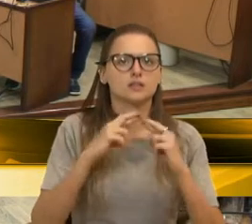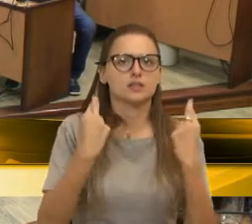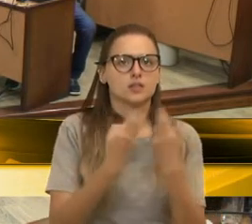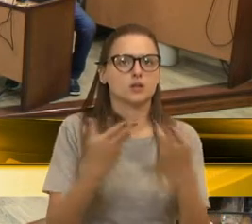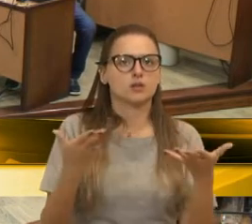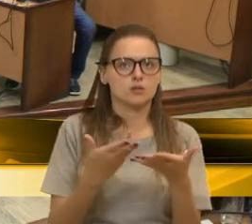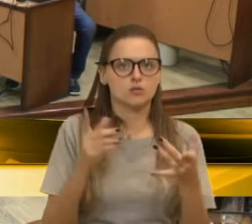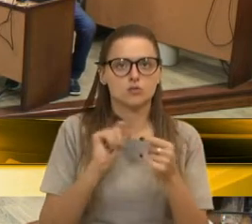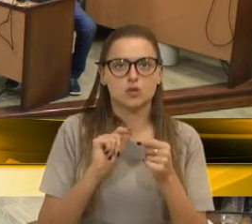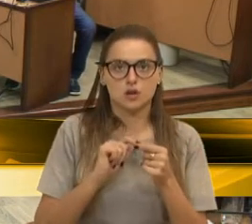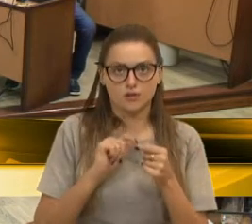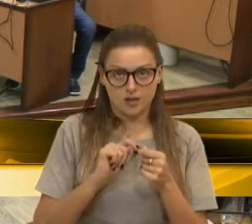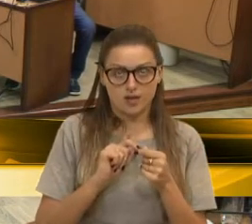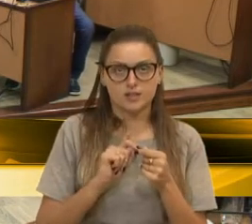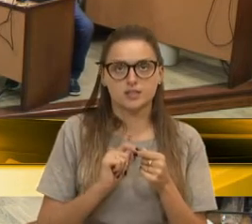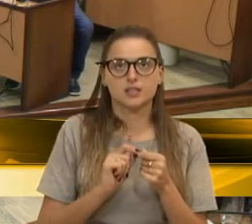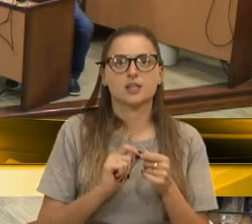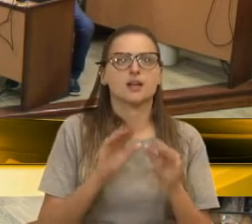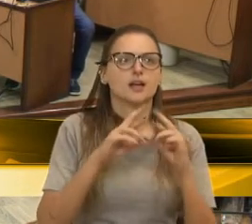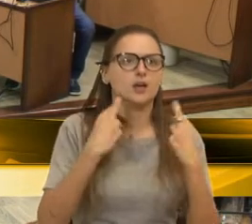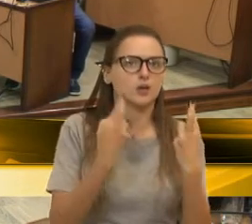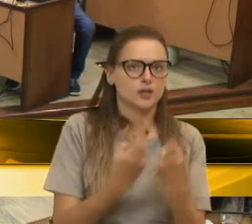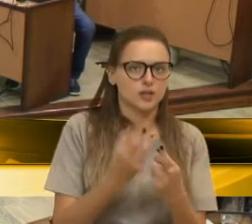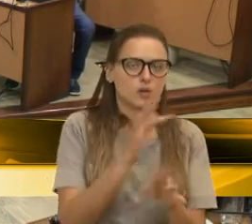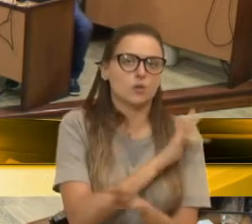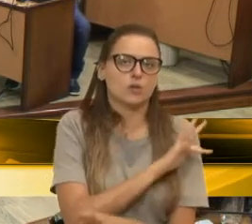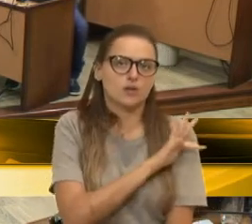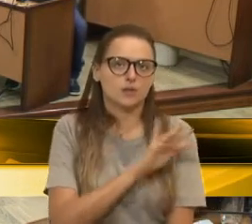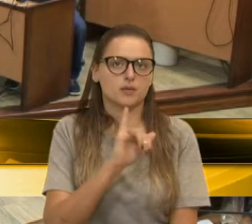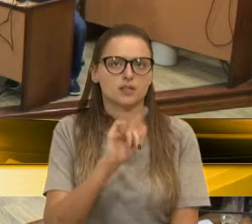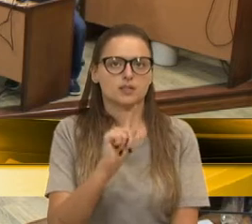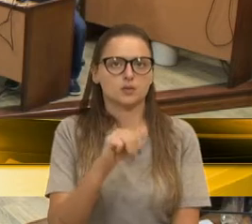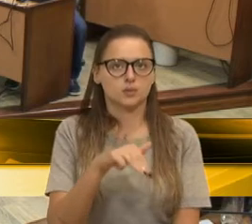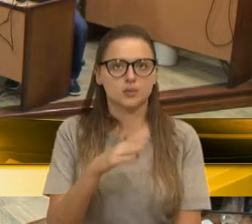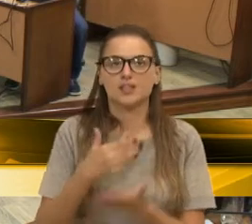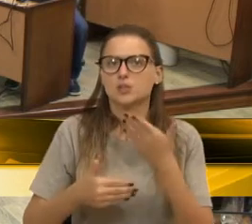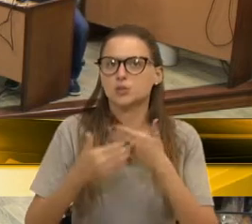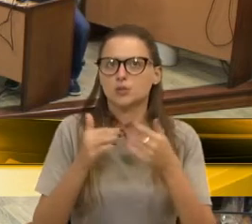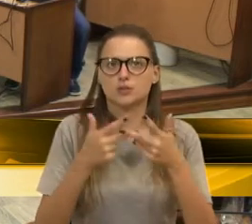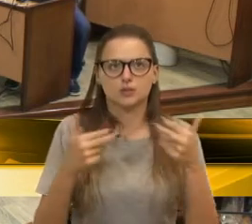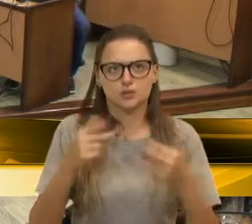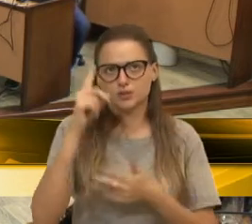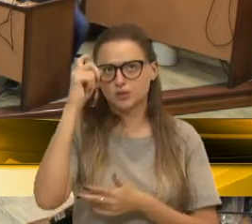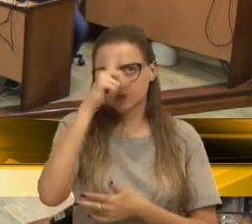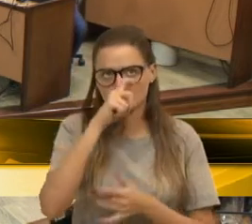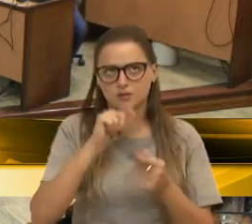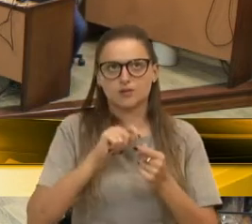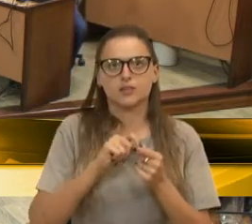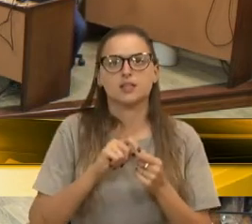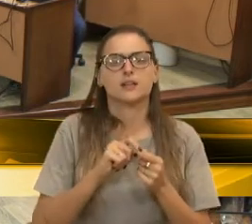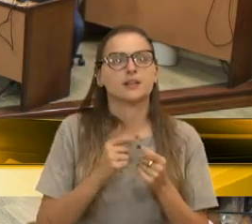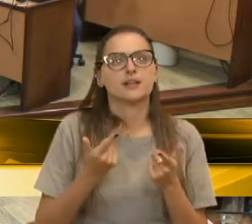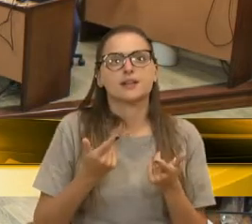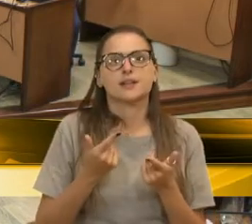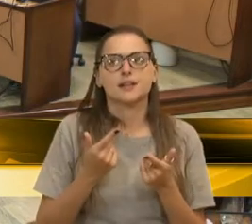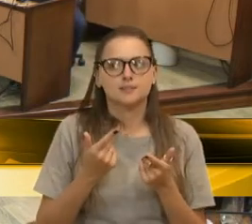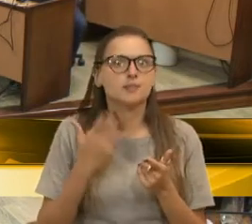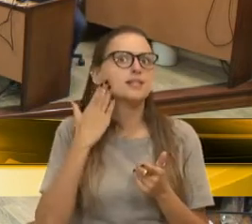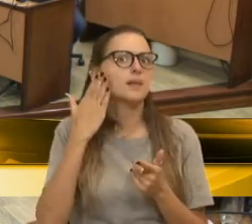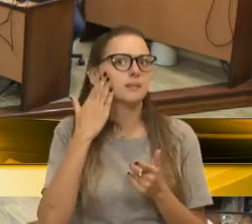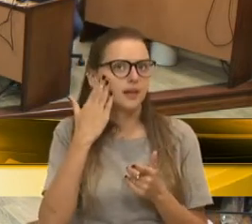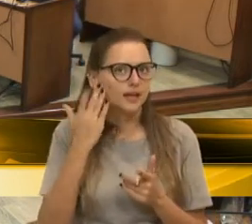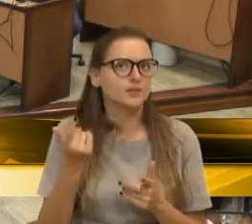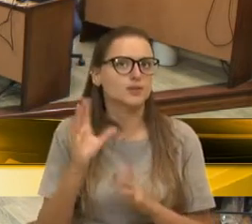da presidência com os funcionários da farmácia do IPAM e todas as dificuldades que já vinham passando e prevendo, inclusive, que chegaria nesse ponto. Eles